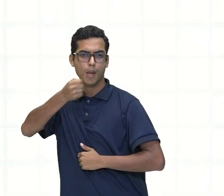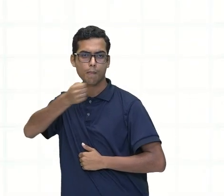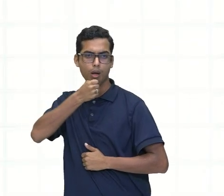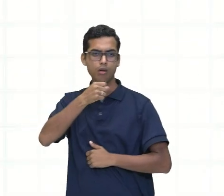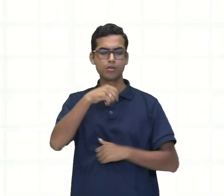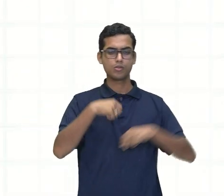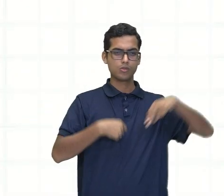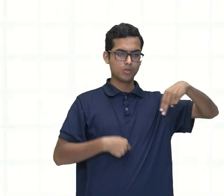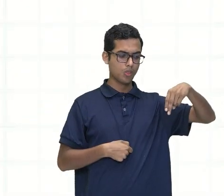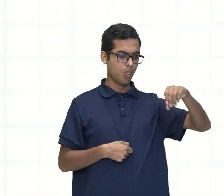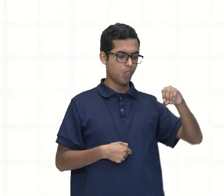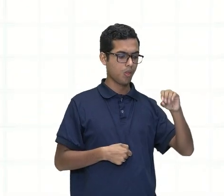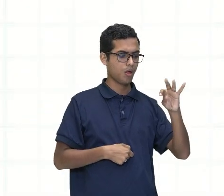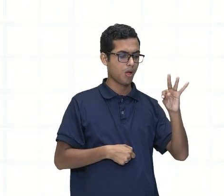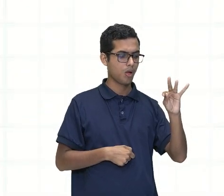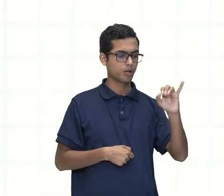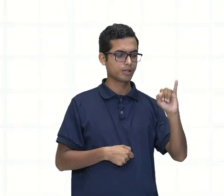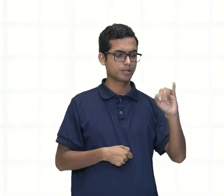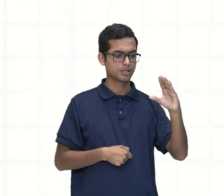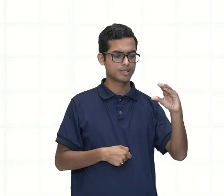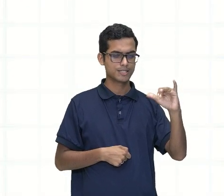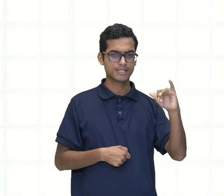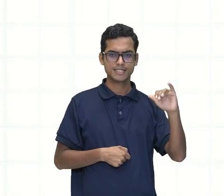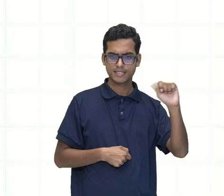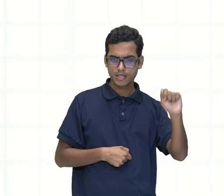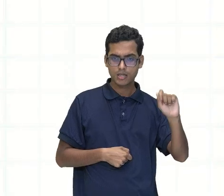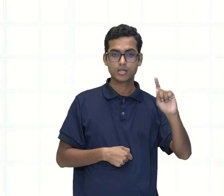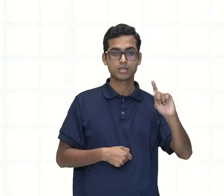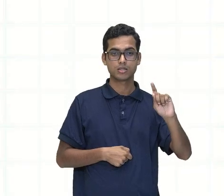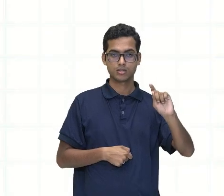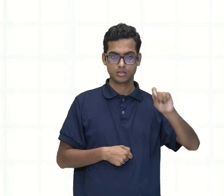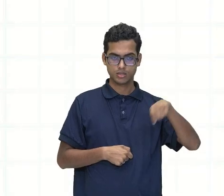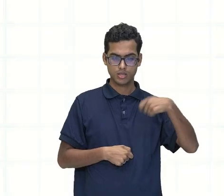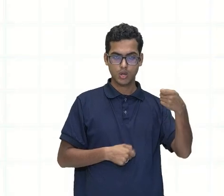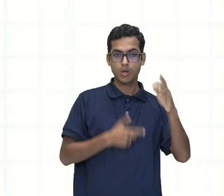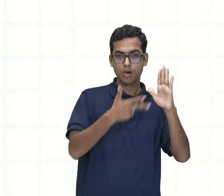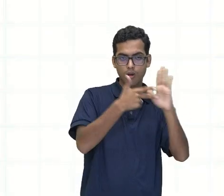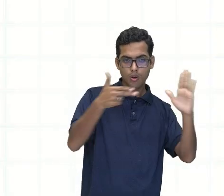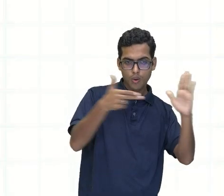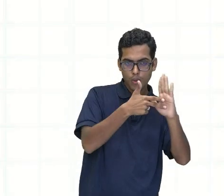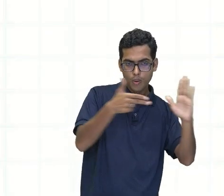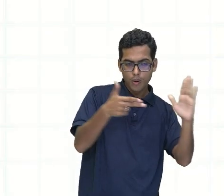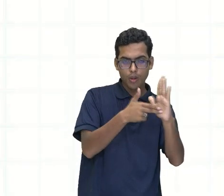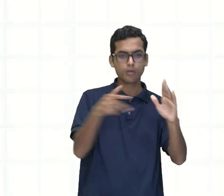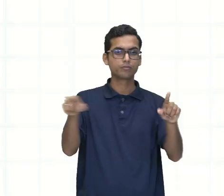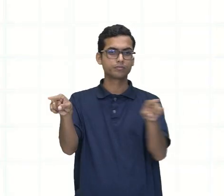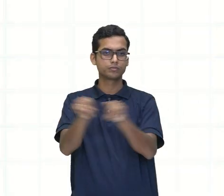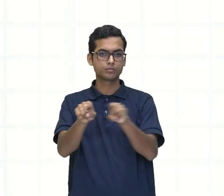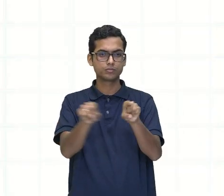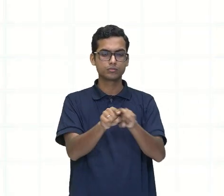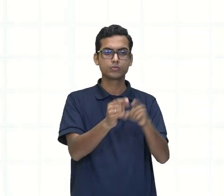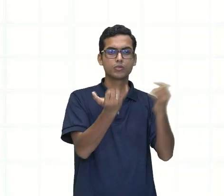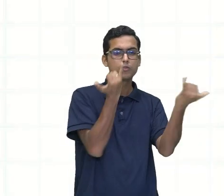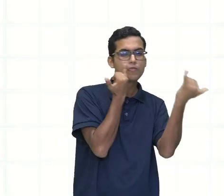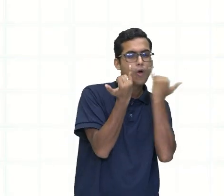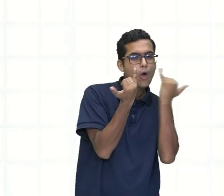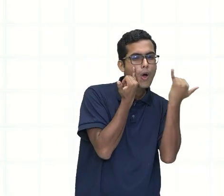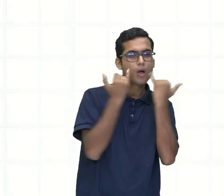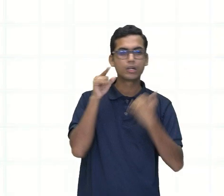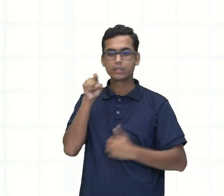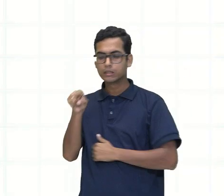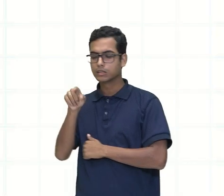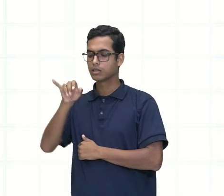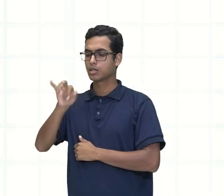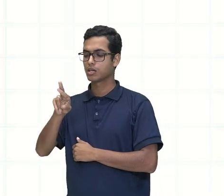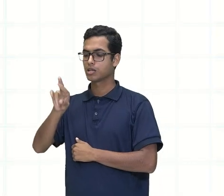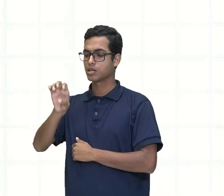notícia em maior parte informativa, impessoal, a qual apresenta somente os fatos de tal